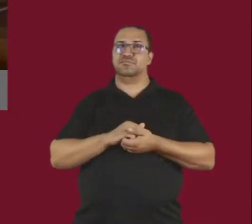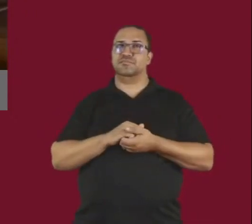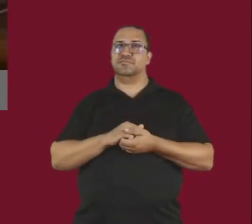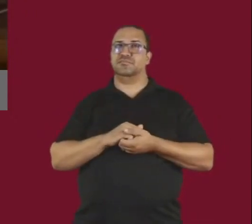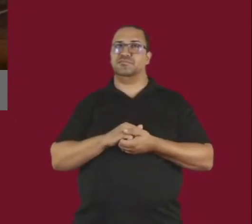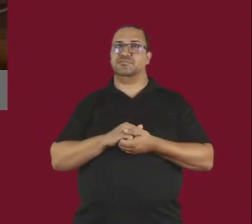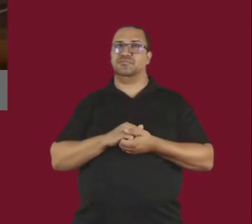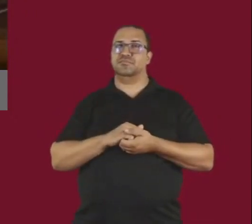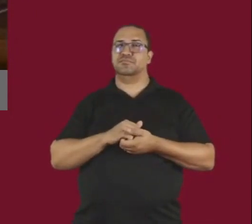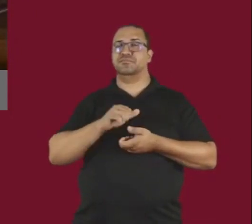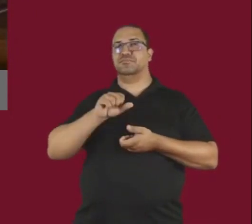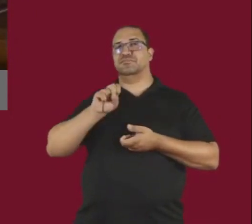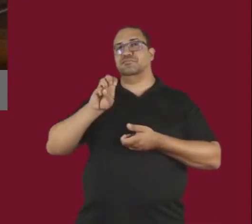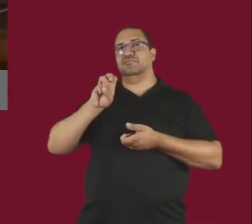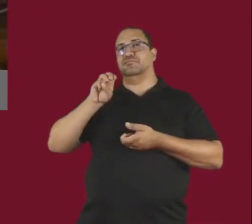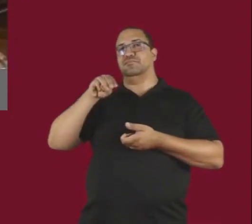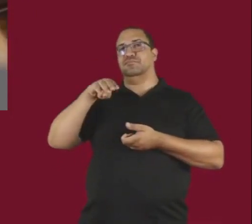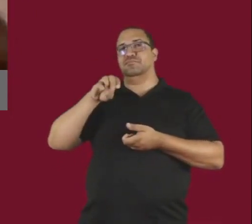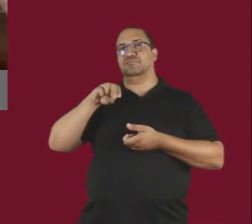Suma Uma,